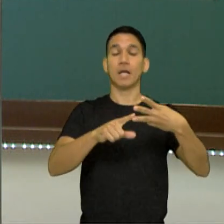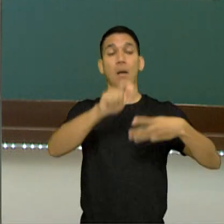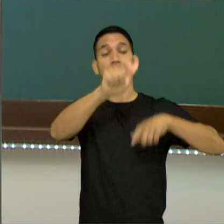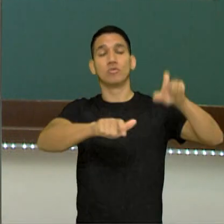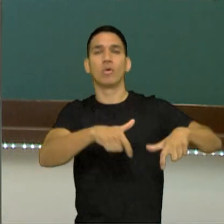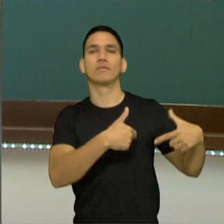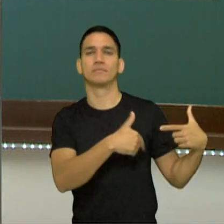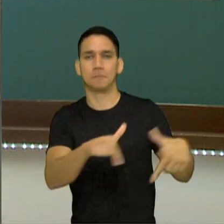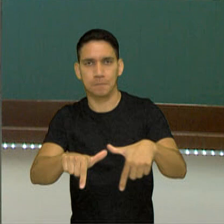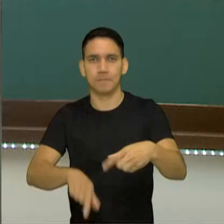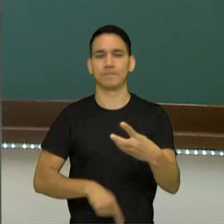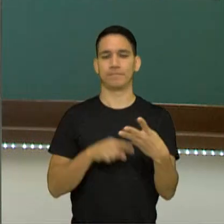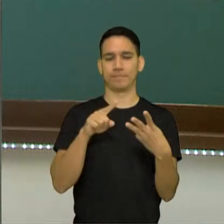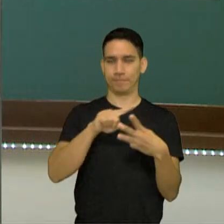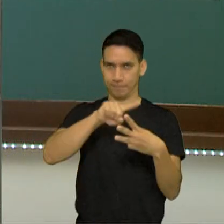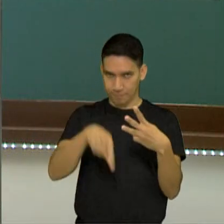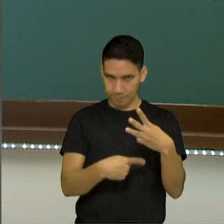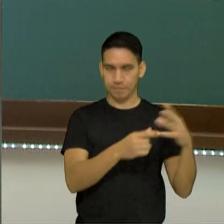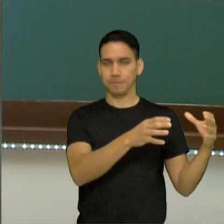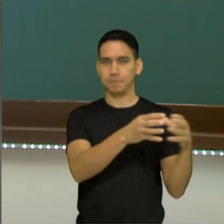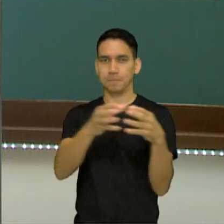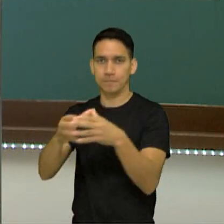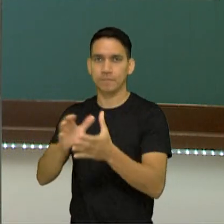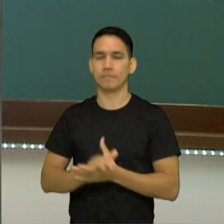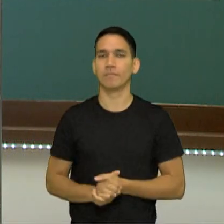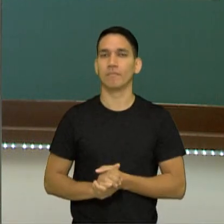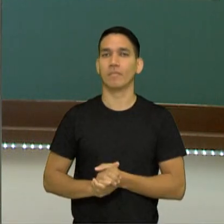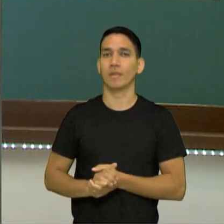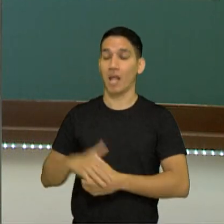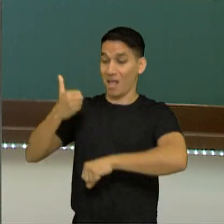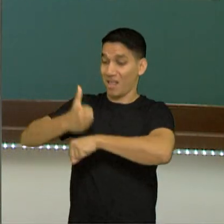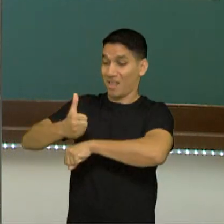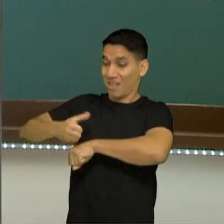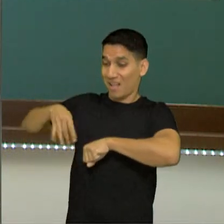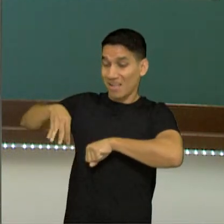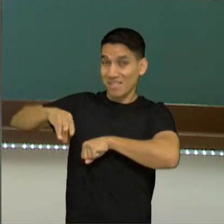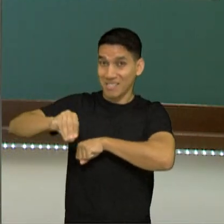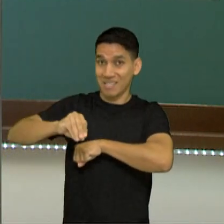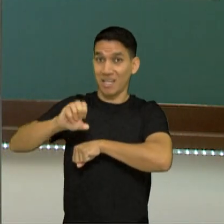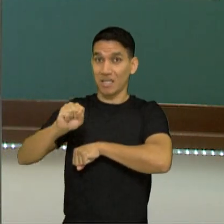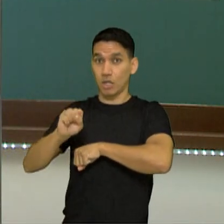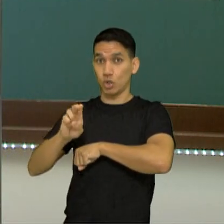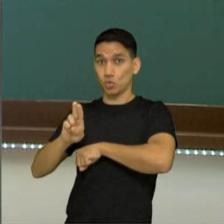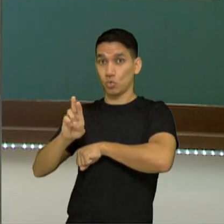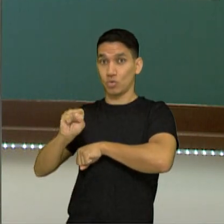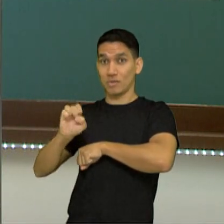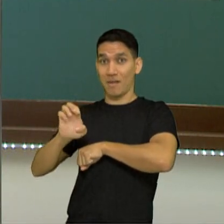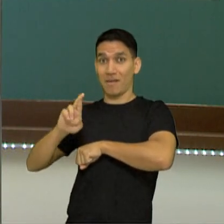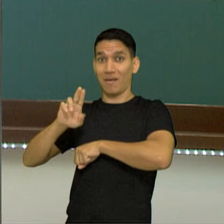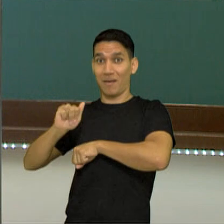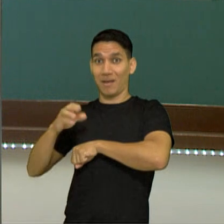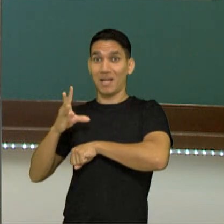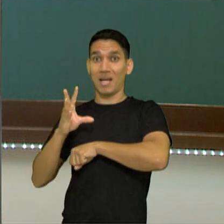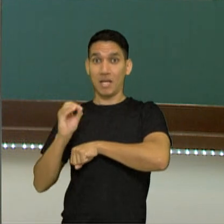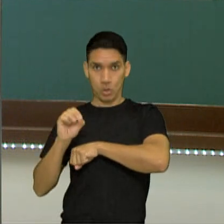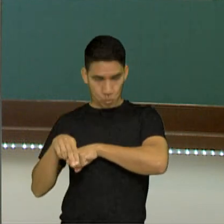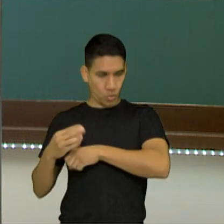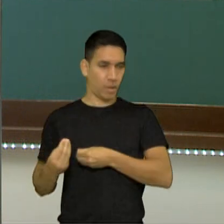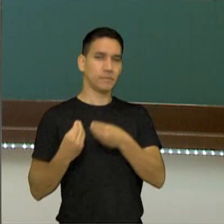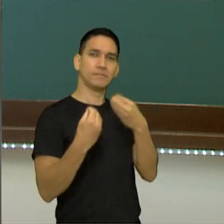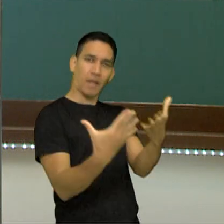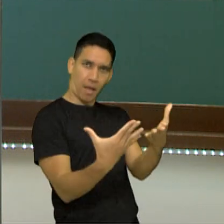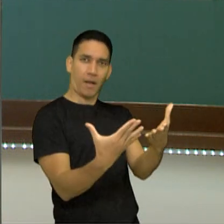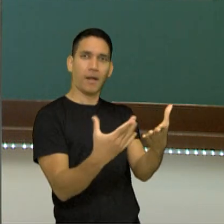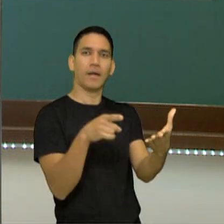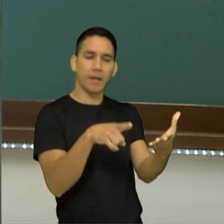né? E o sucerano é aquele que concede a terra, em troca recebe ajuda e fidelidade em